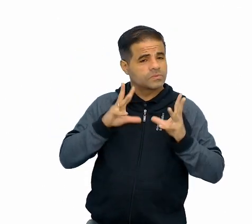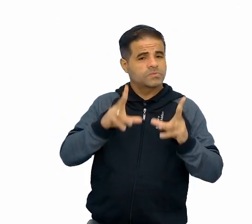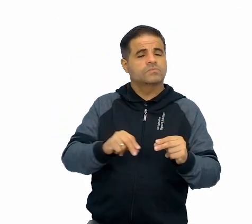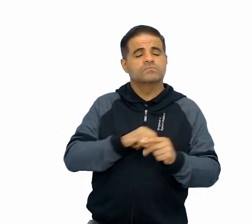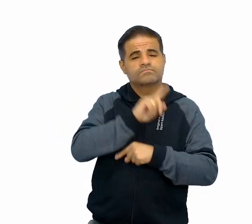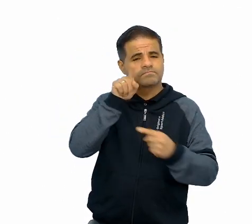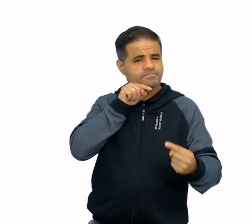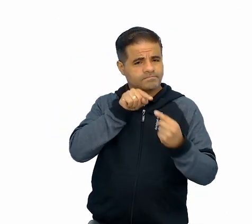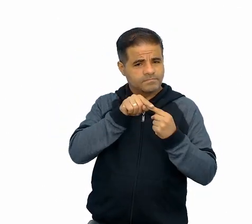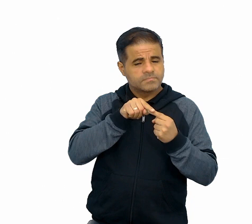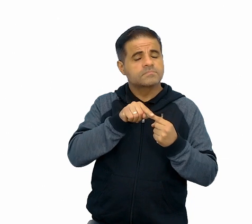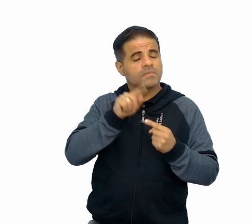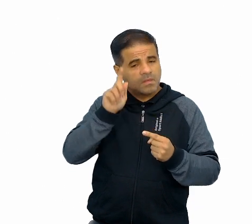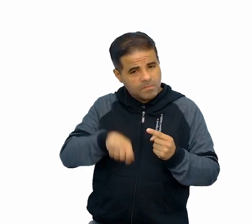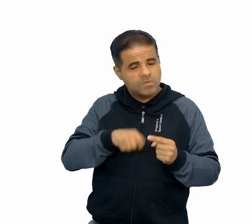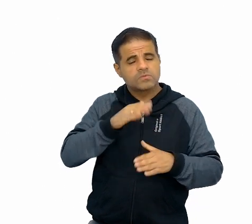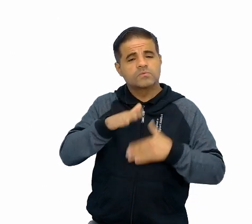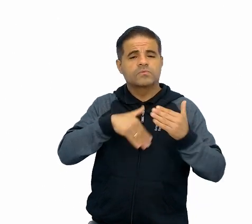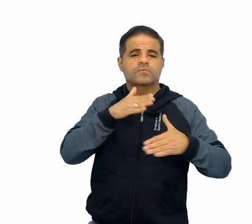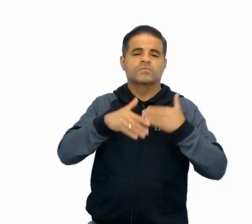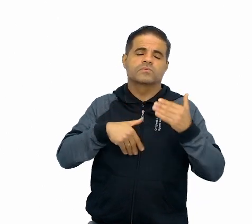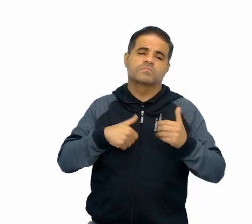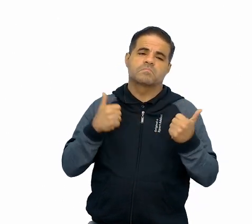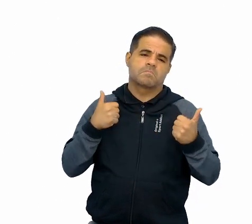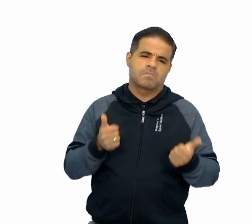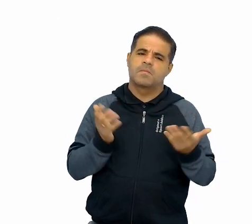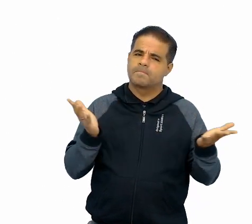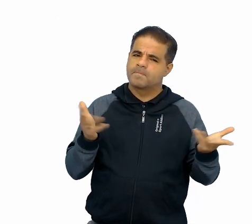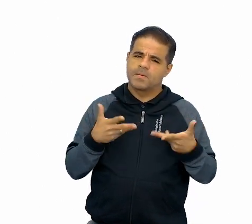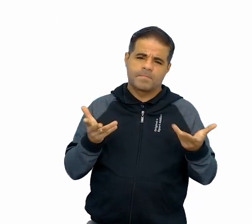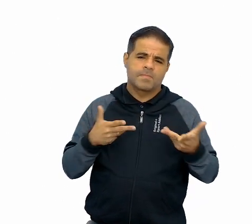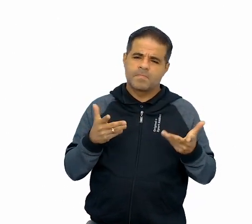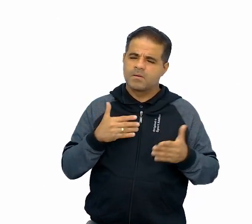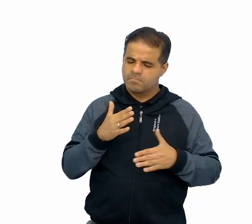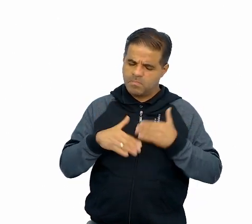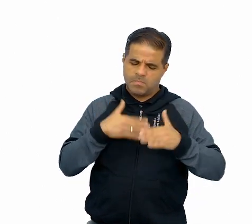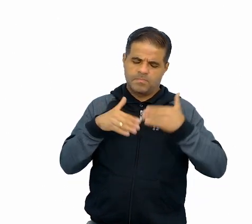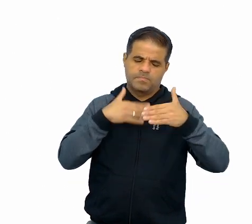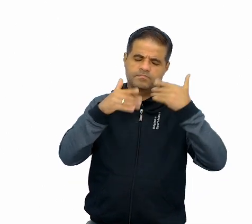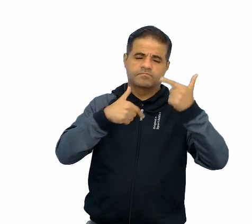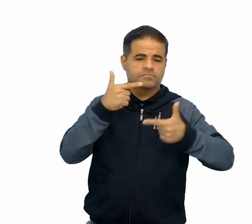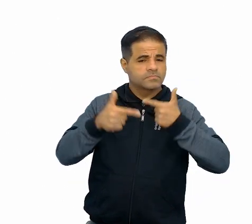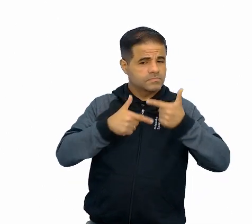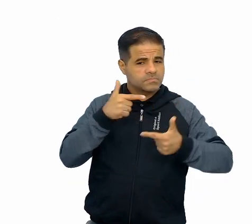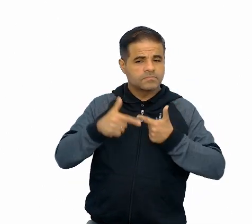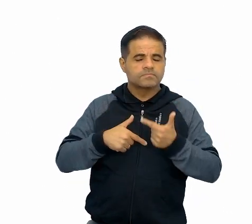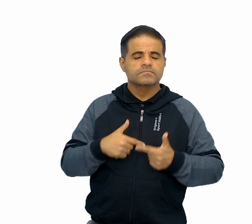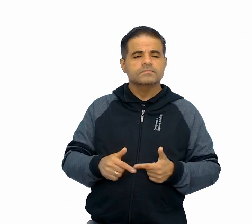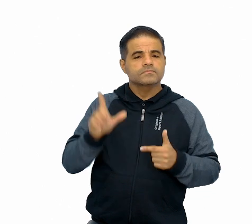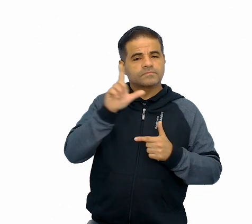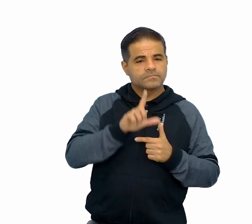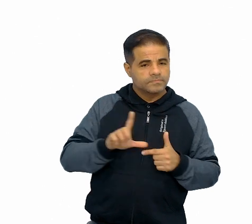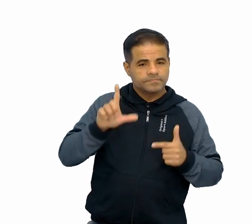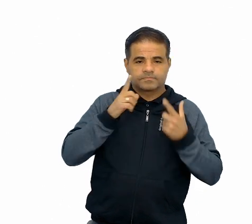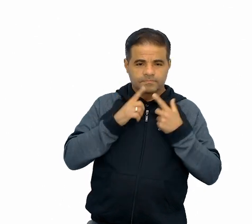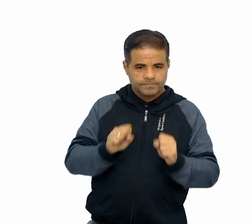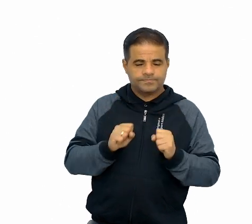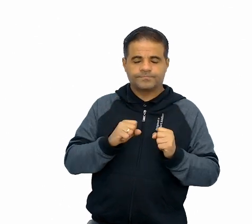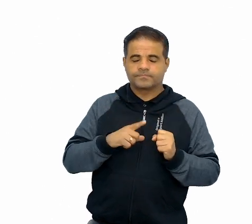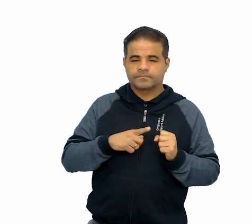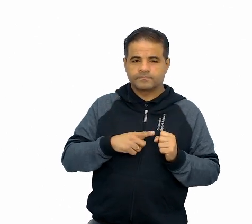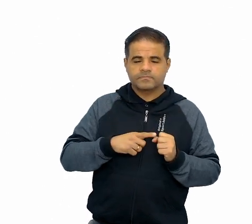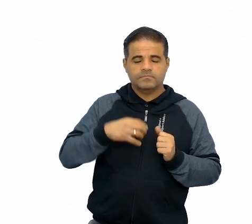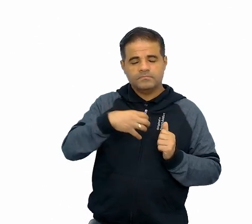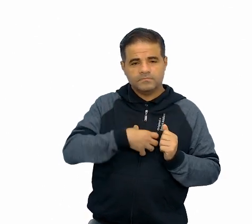o objetivo é que eles desenvolvam uma proficiência cada vez maior a serviço do uso da linguagem e da formação